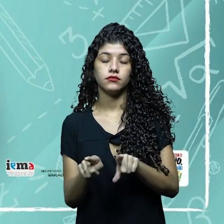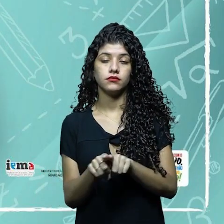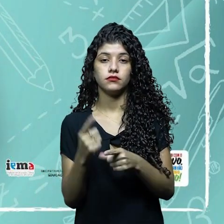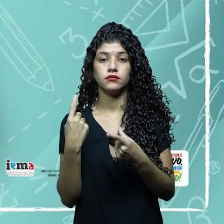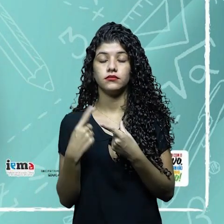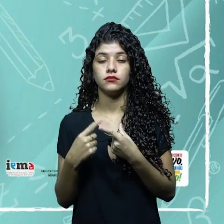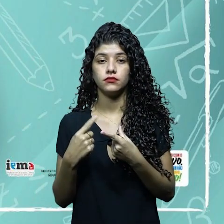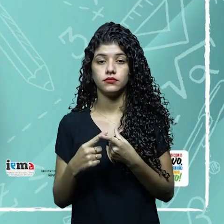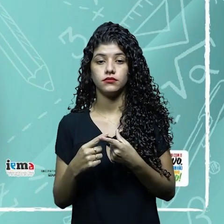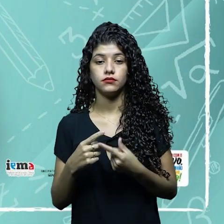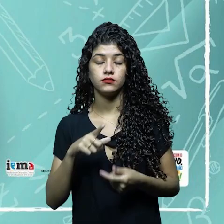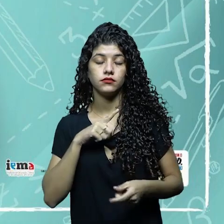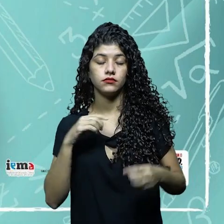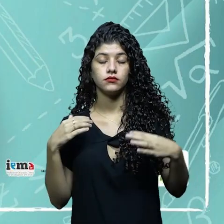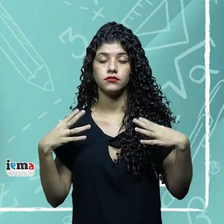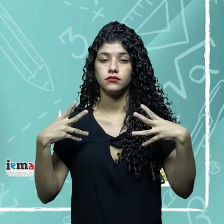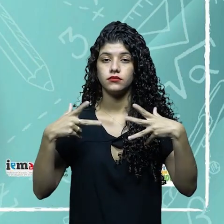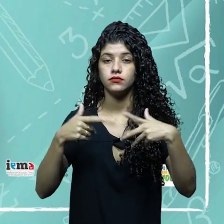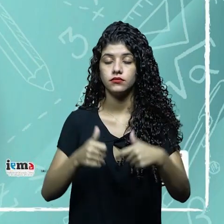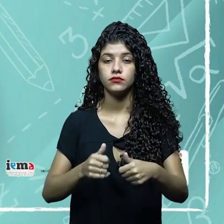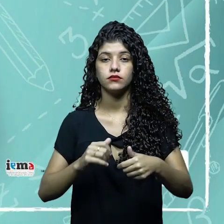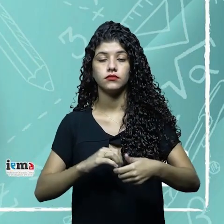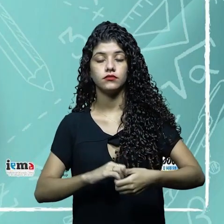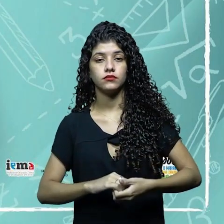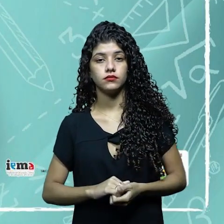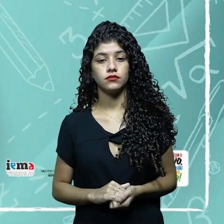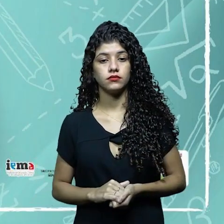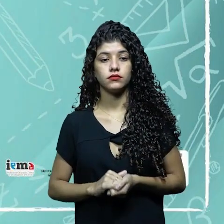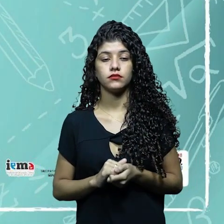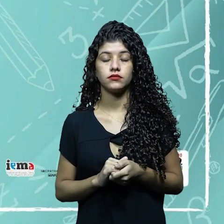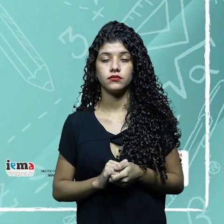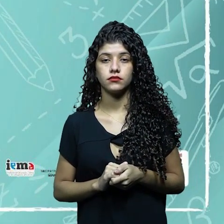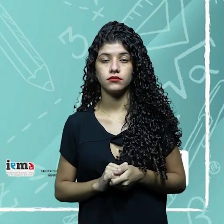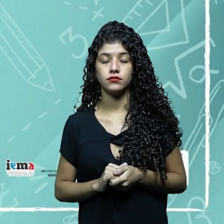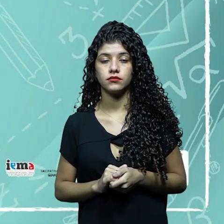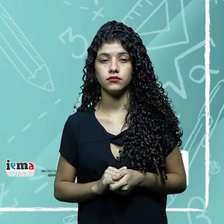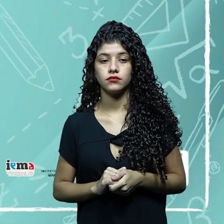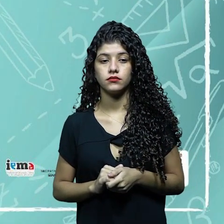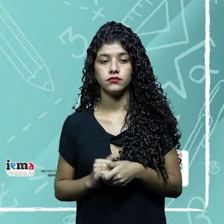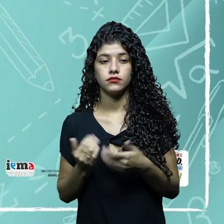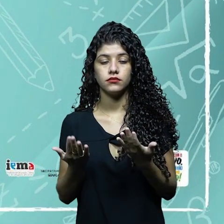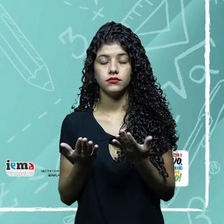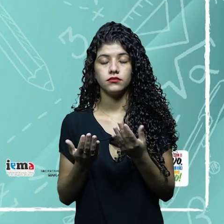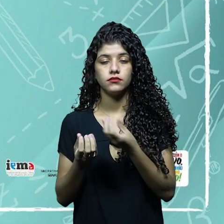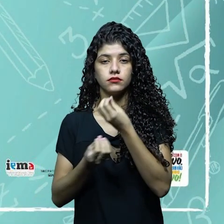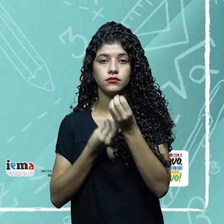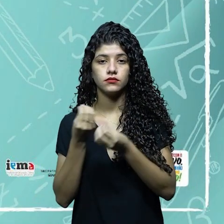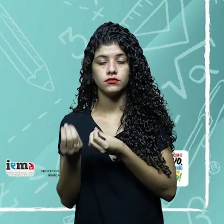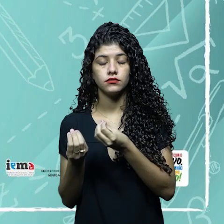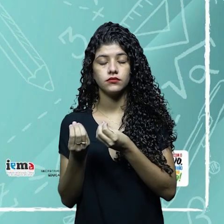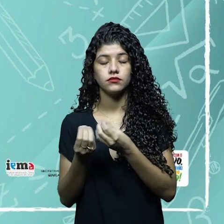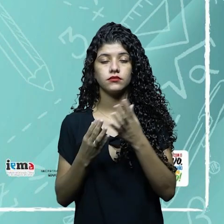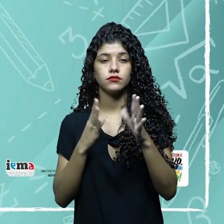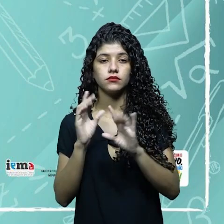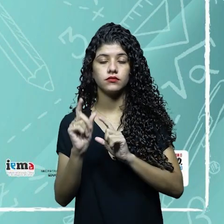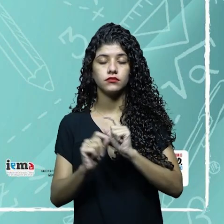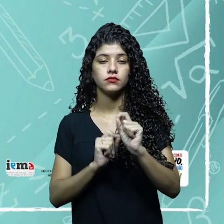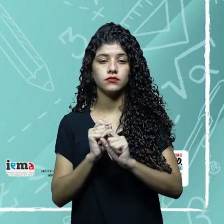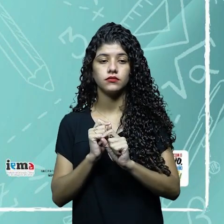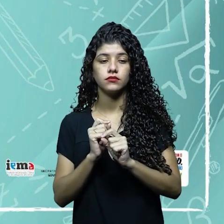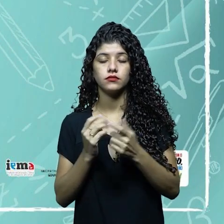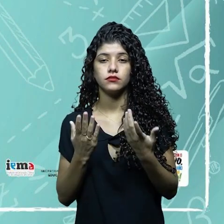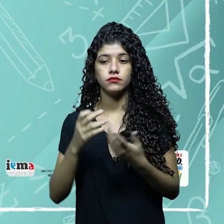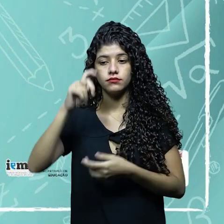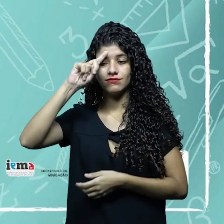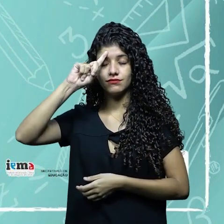porque a linha está em todos eles, faz parte. E aí, assim, como é que eu aciono isso, professora?